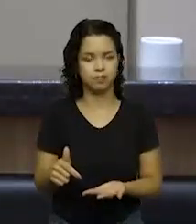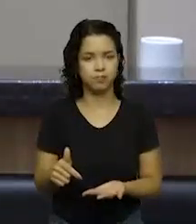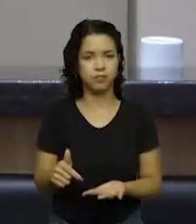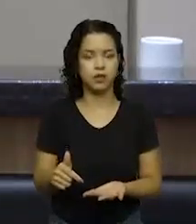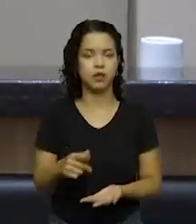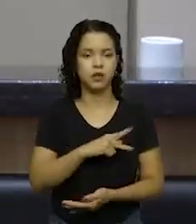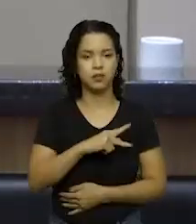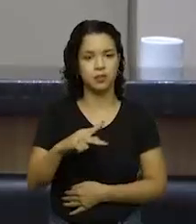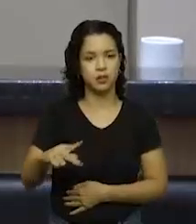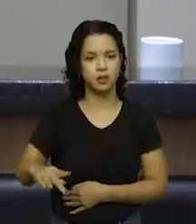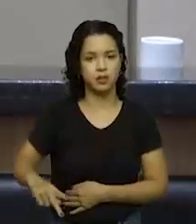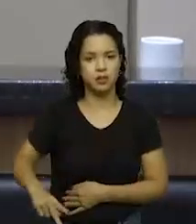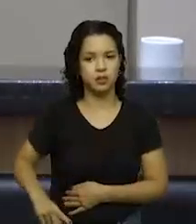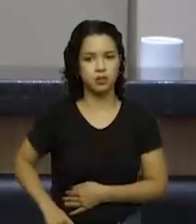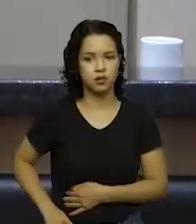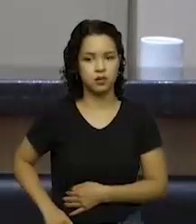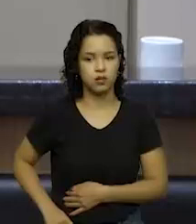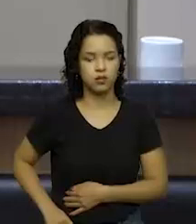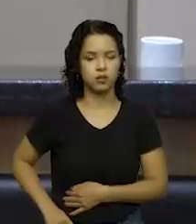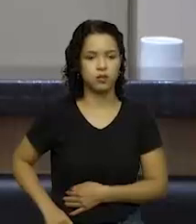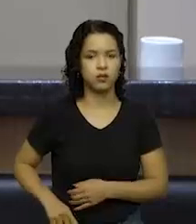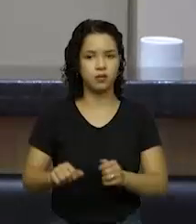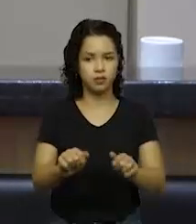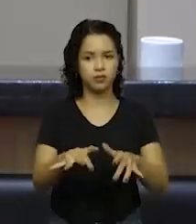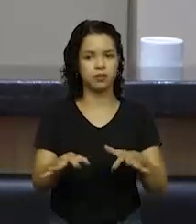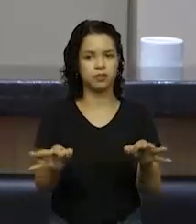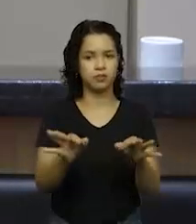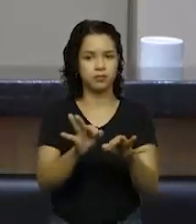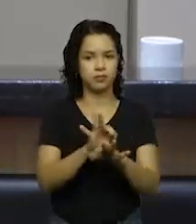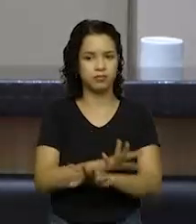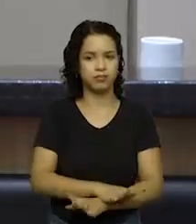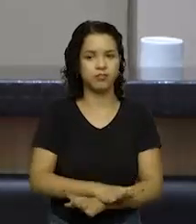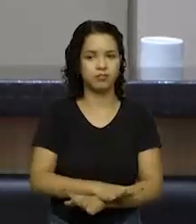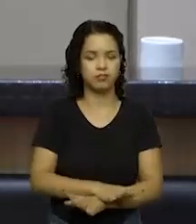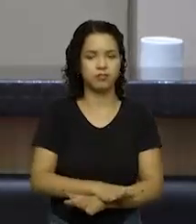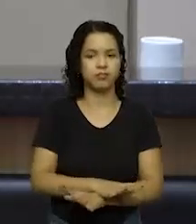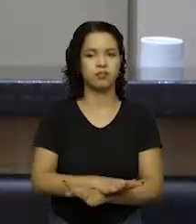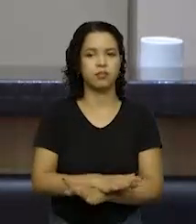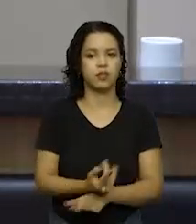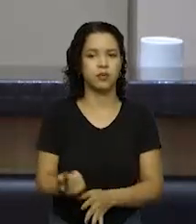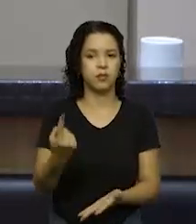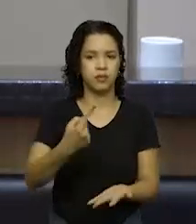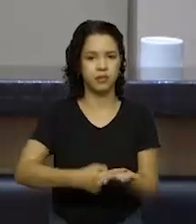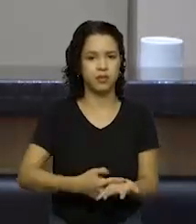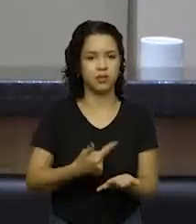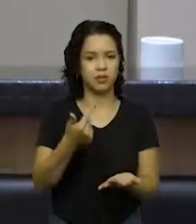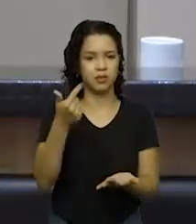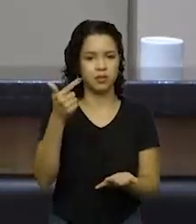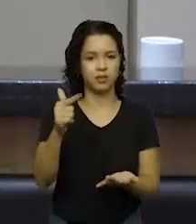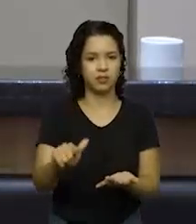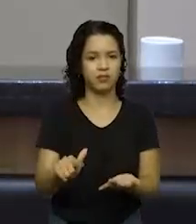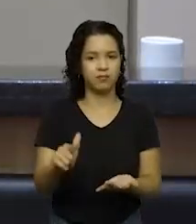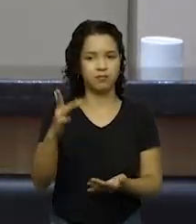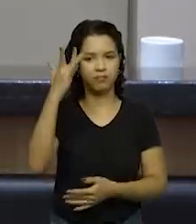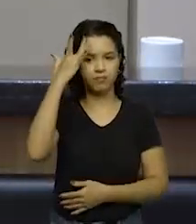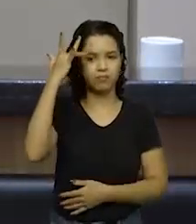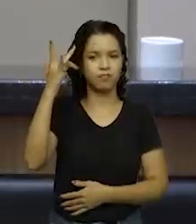esta presidência, antes de encerrar a presente sessão, convoca outra para